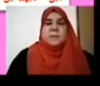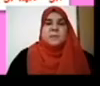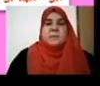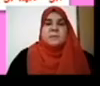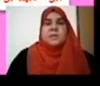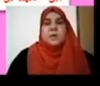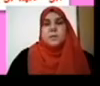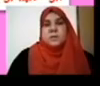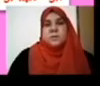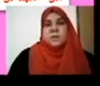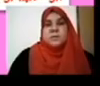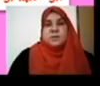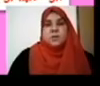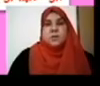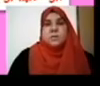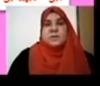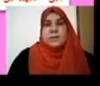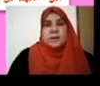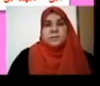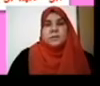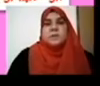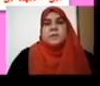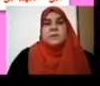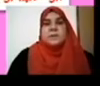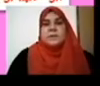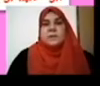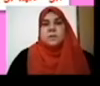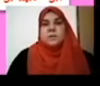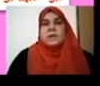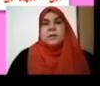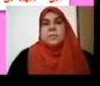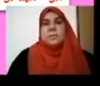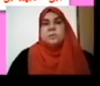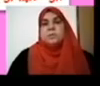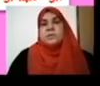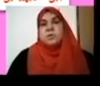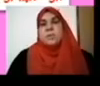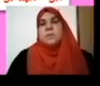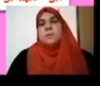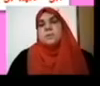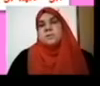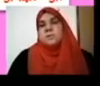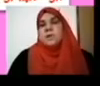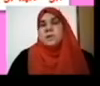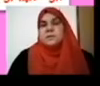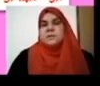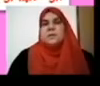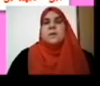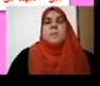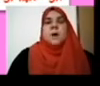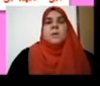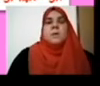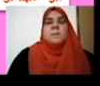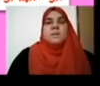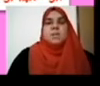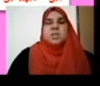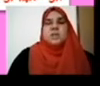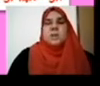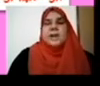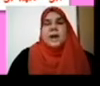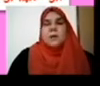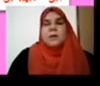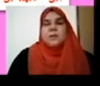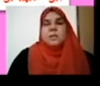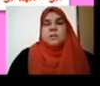quadrado menos 25, é uma diferença de dois quadrados. Então, ela vai resultar no produto da soma por uma diferença. Bom, para a gente